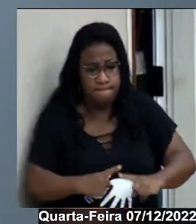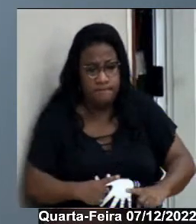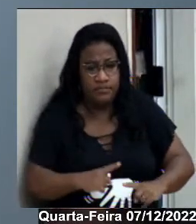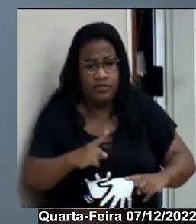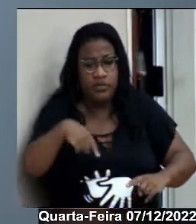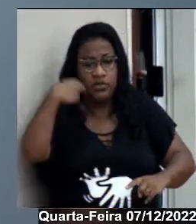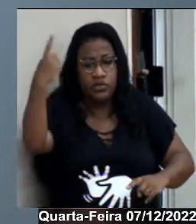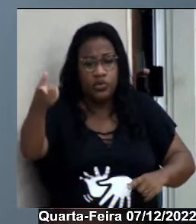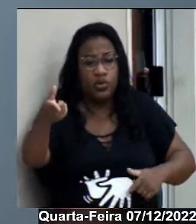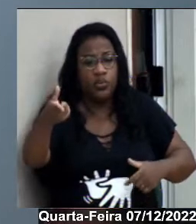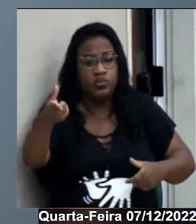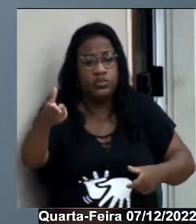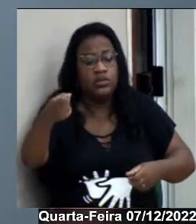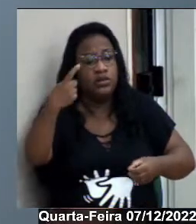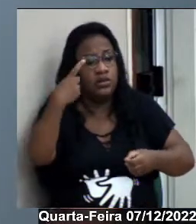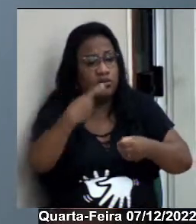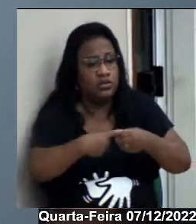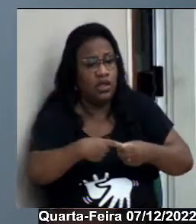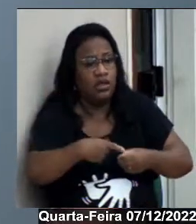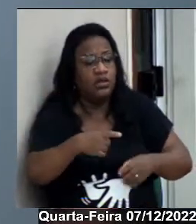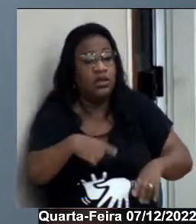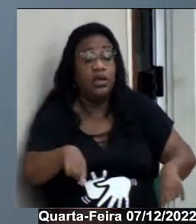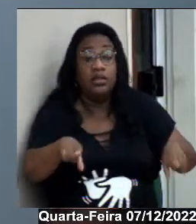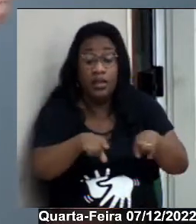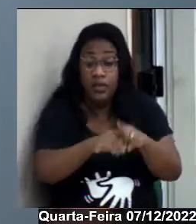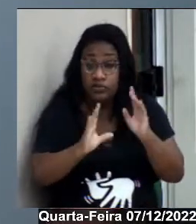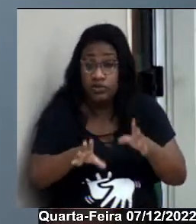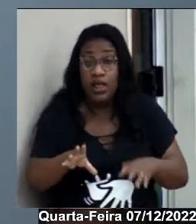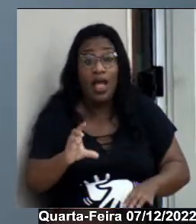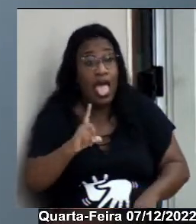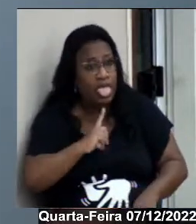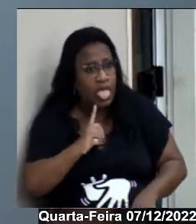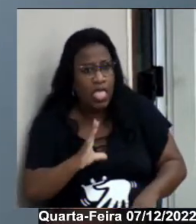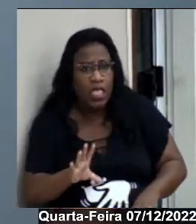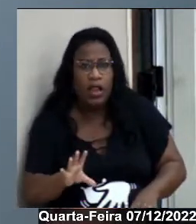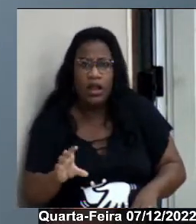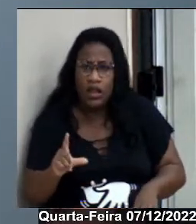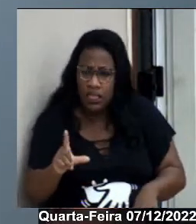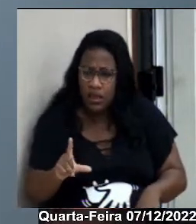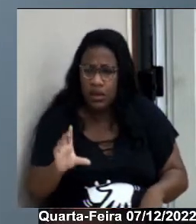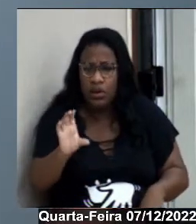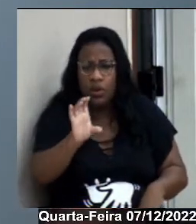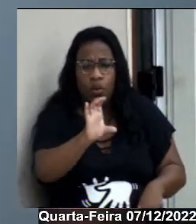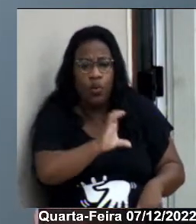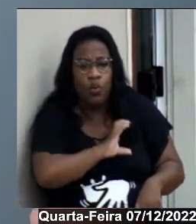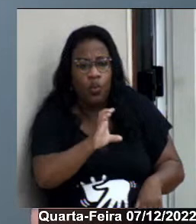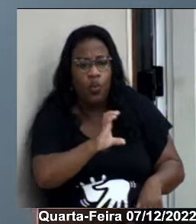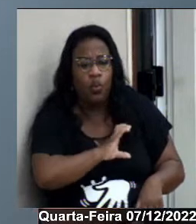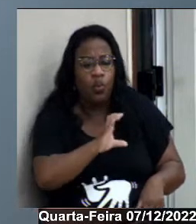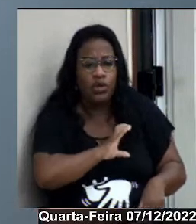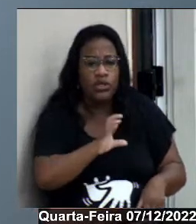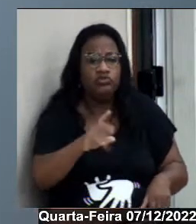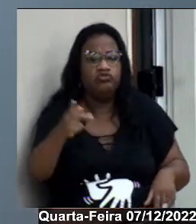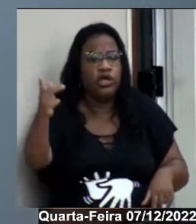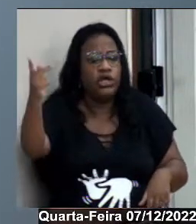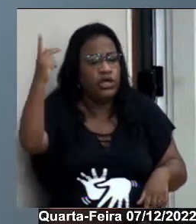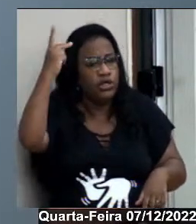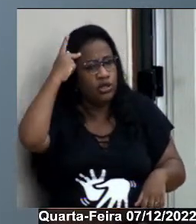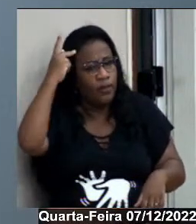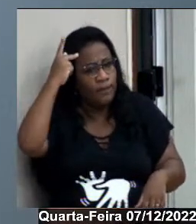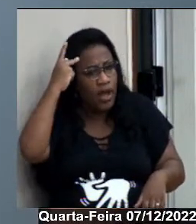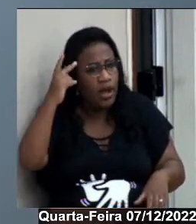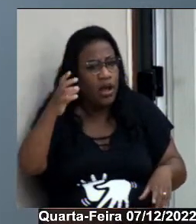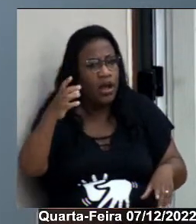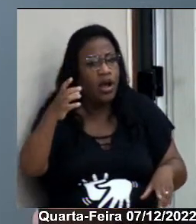vocês são torcedores. Nós já jogamos contra o Corinthians veio jogar aqui no Embu, na época da pandemia. Já enfrentamos o São Paulo